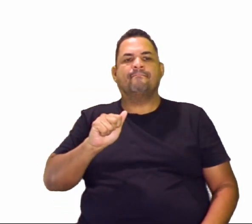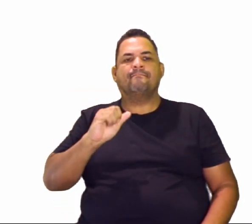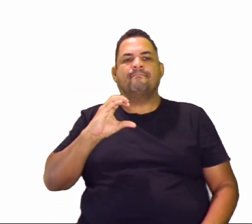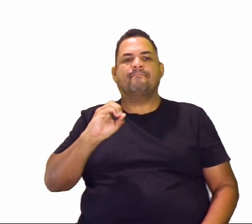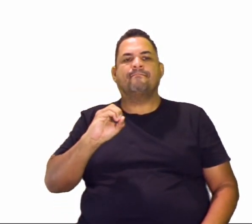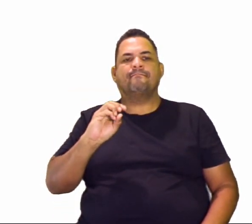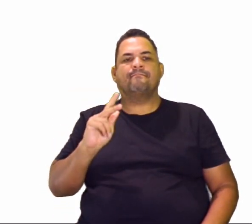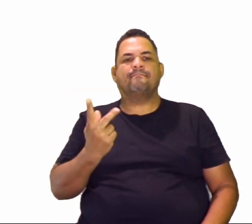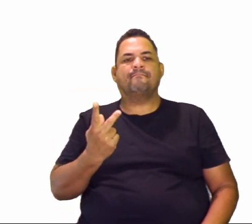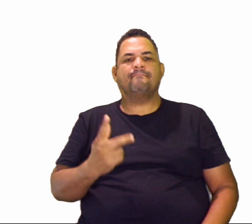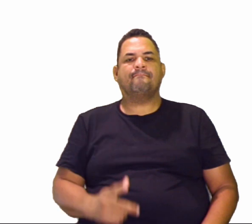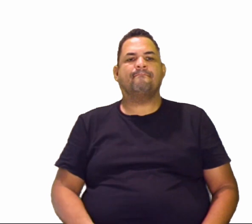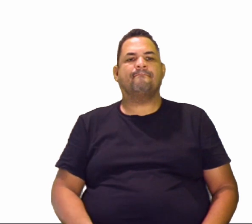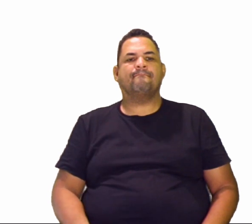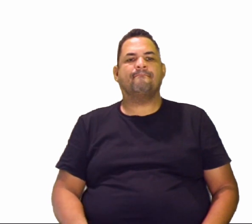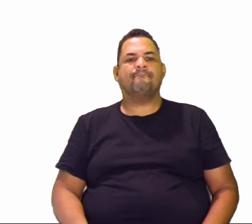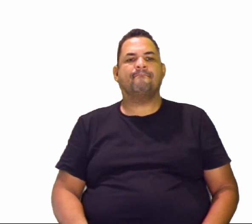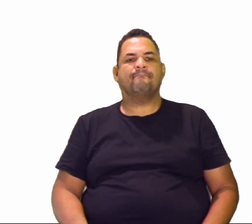NaOH.